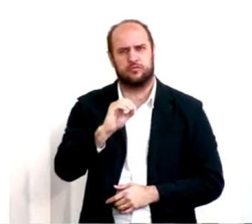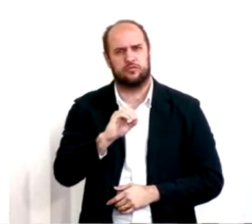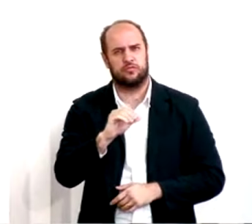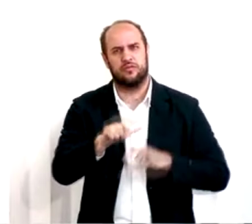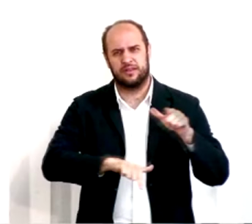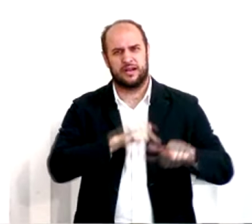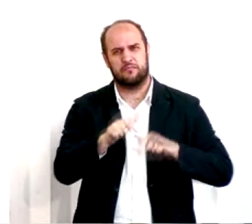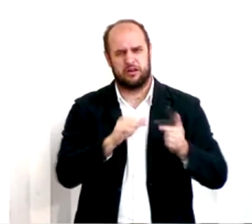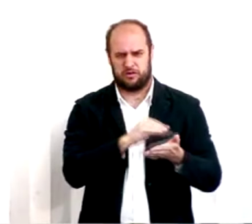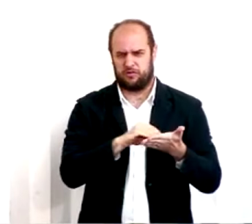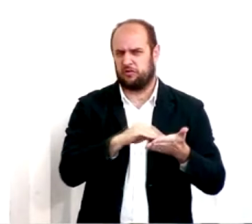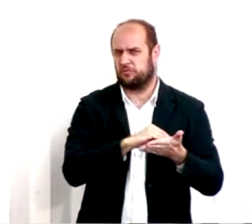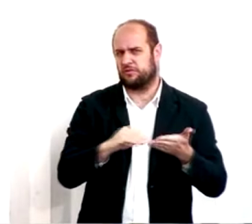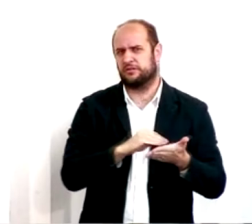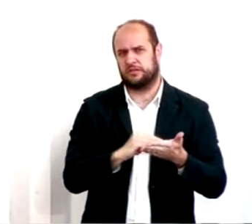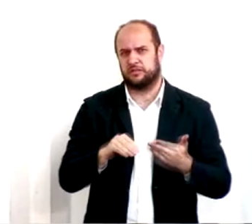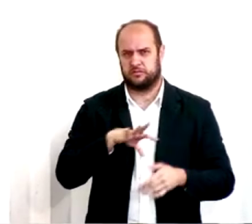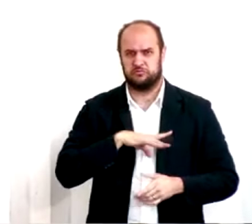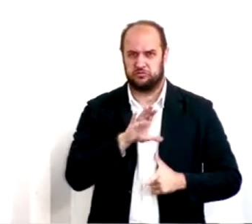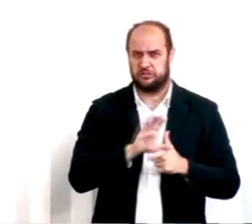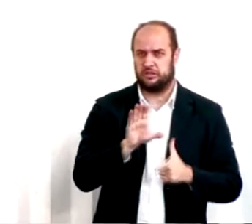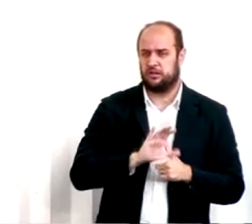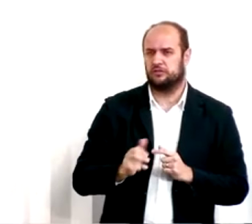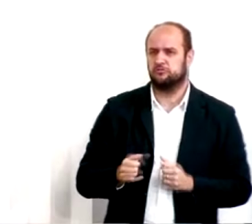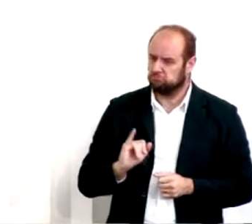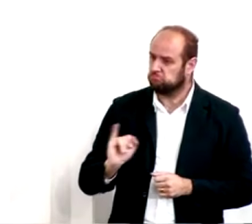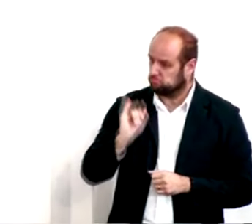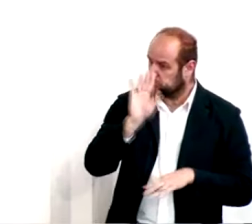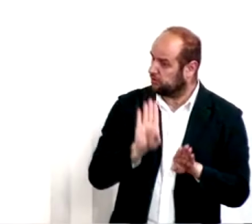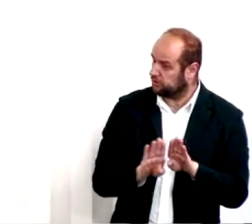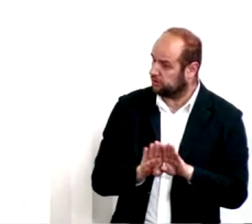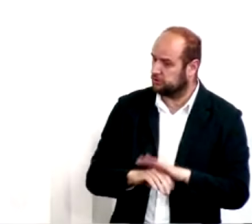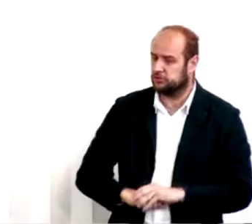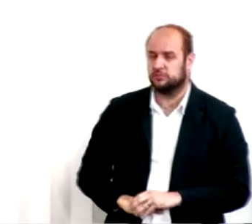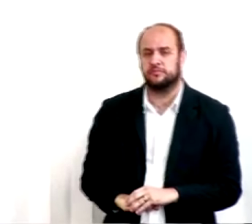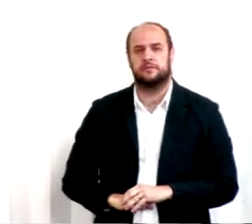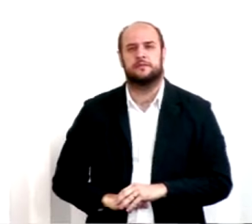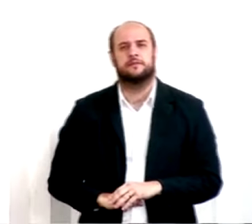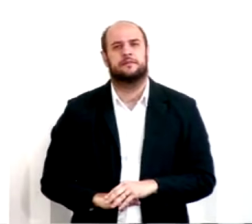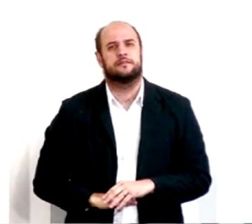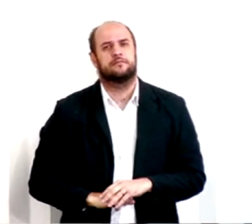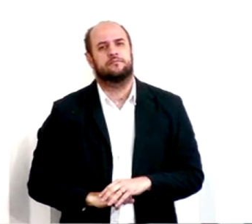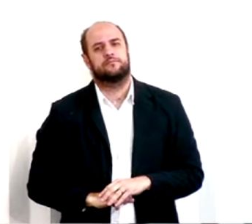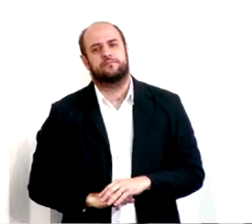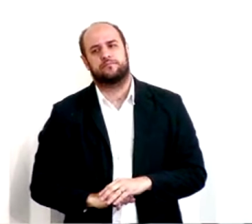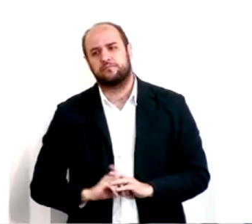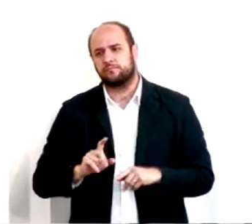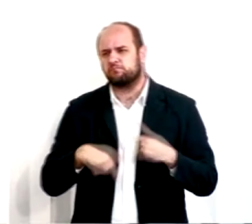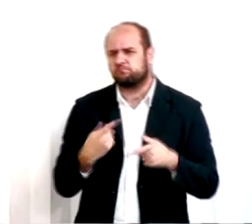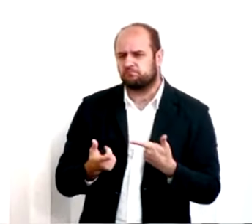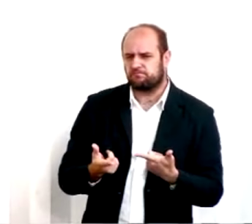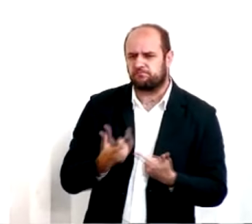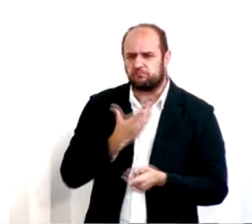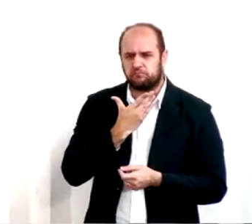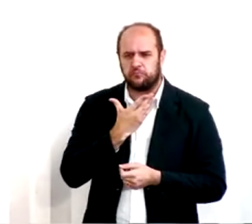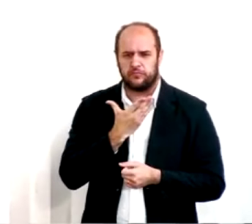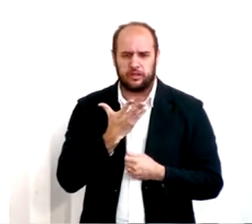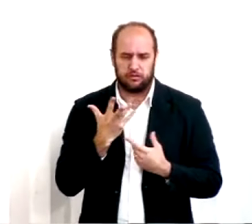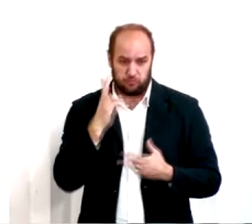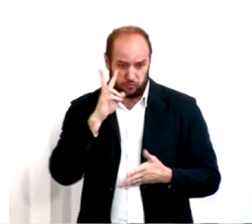da cidade de Corinto tem sem grandes nomes também nos tempos de Nero diz William barclay no seu comentário